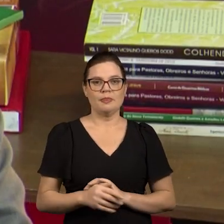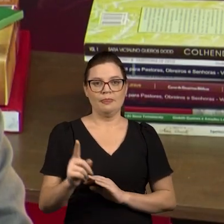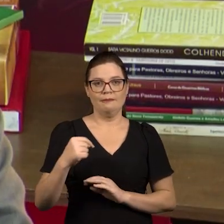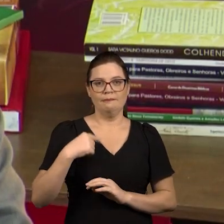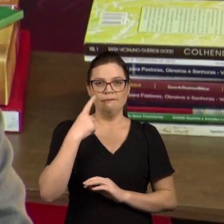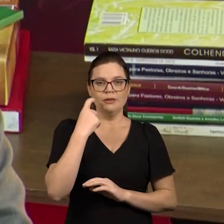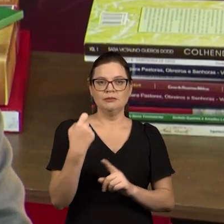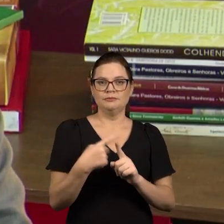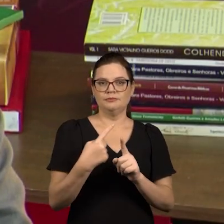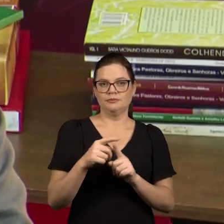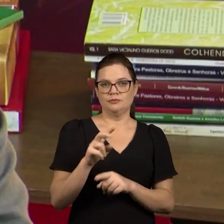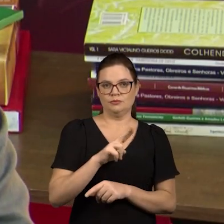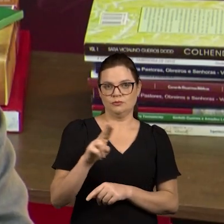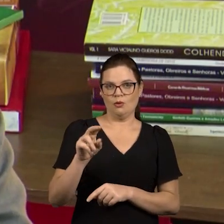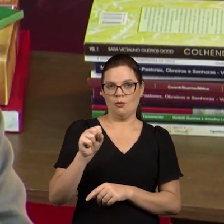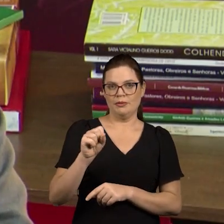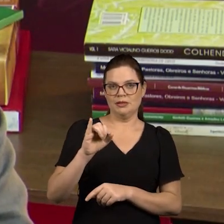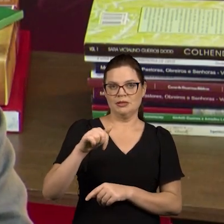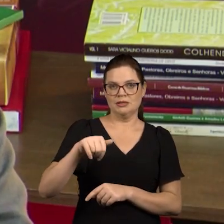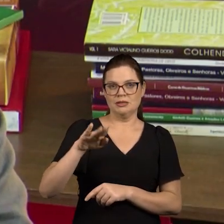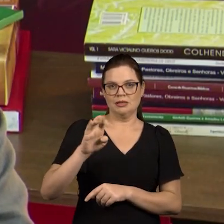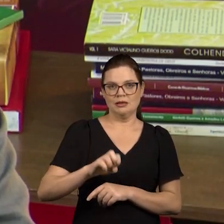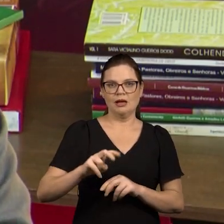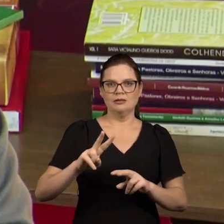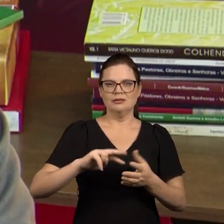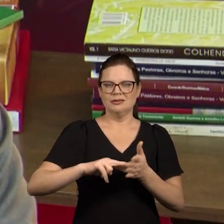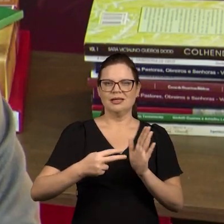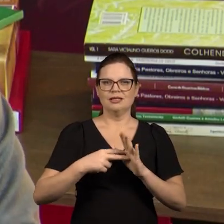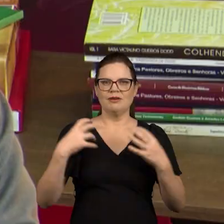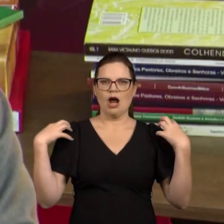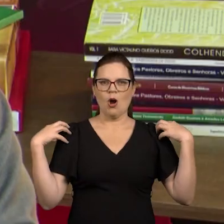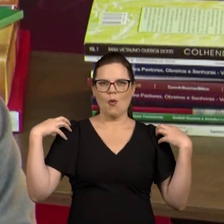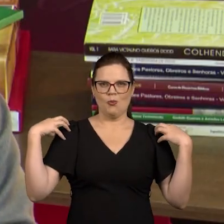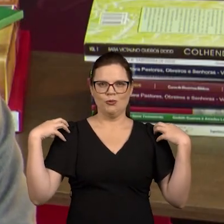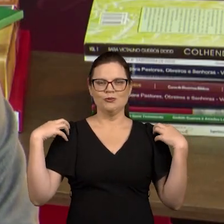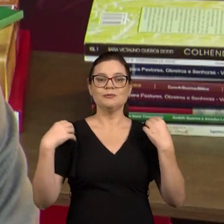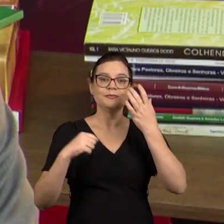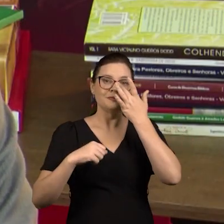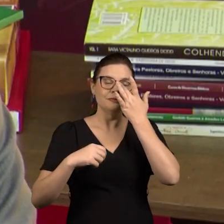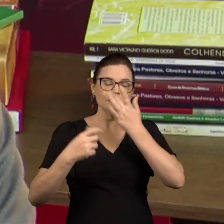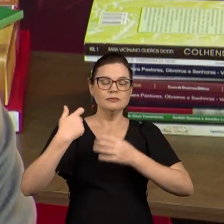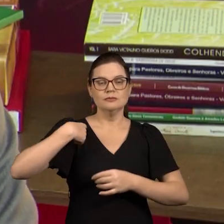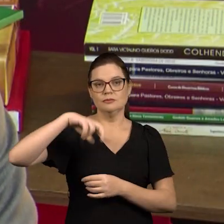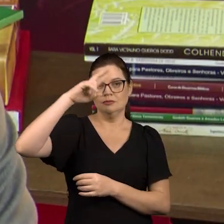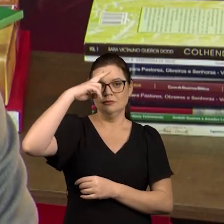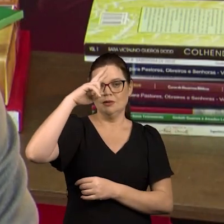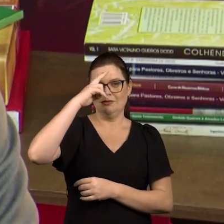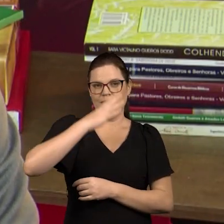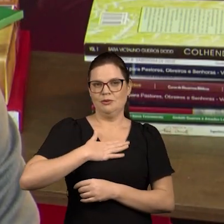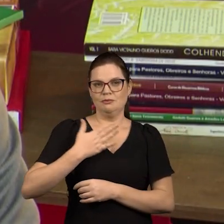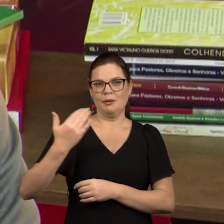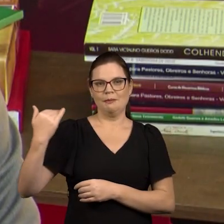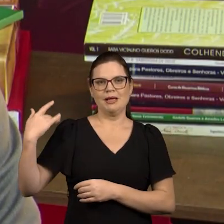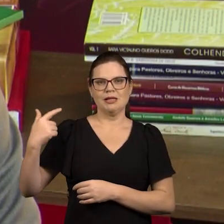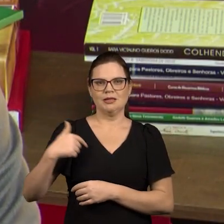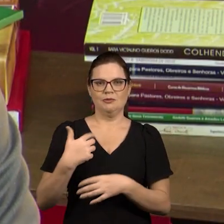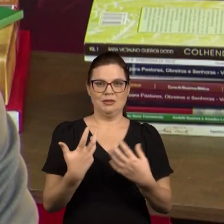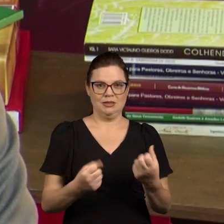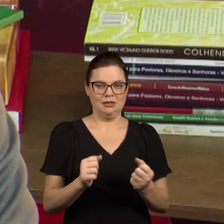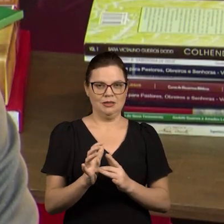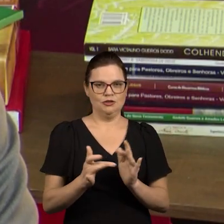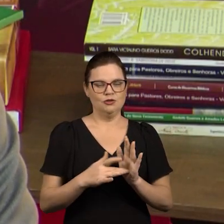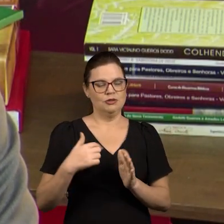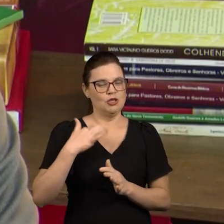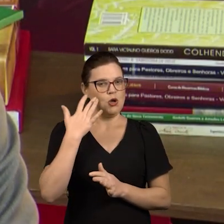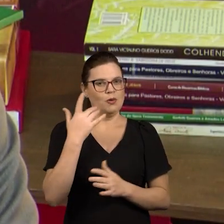o nome Siquém Ombro, quando eu estava me lembrando aqui da minha conversão, né? E eu acho que isso acontece com todos nós.